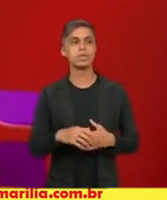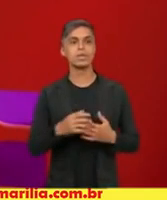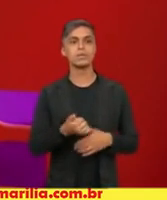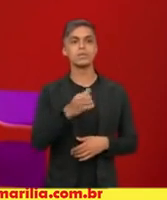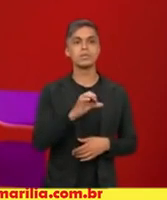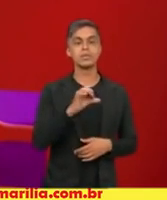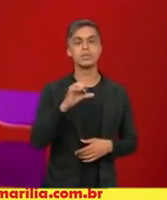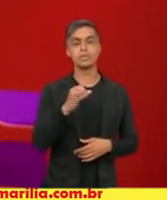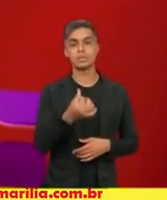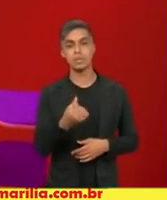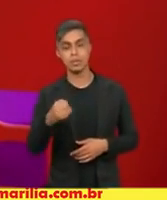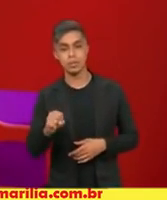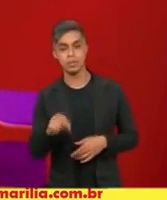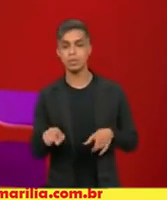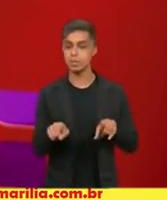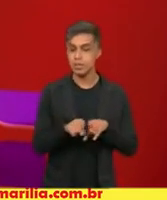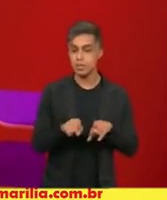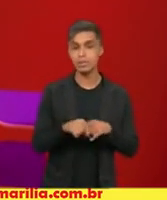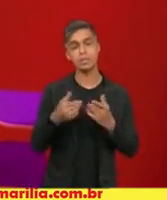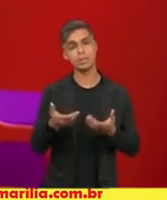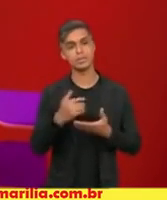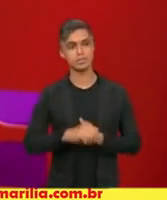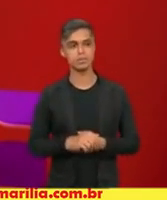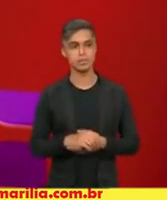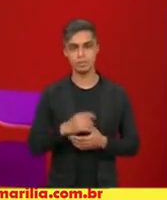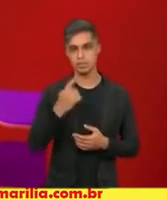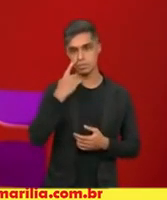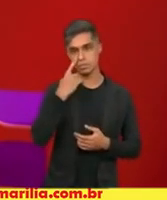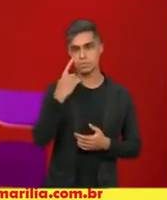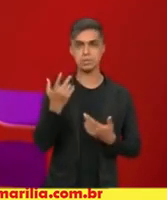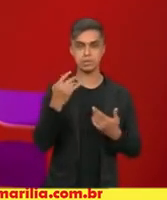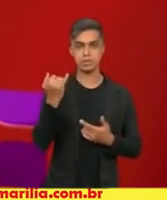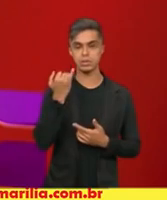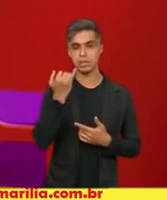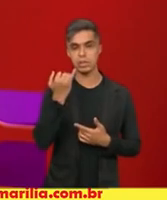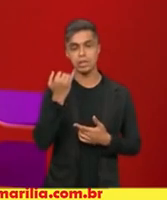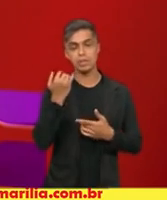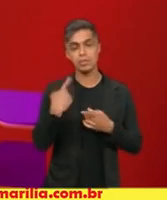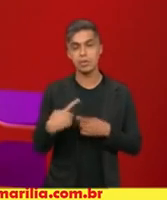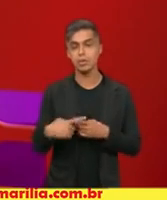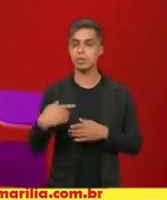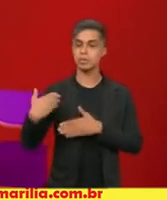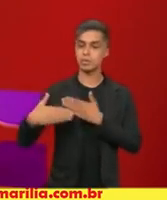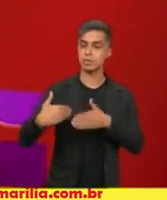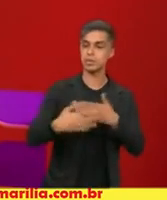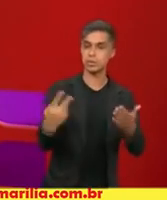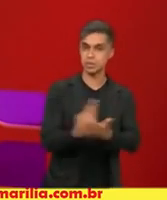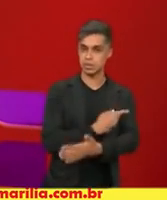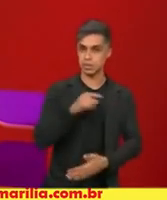da emissão de títulos da dívida pública. O que é fabuloso, entre mil aspas, né? É que quando esse procedimento